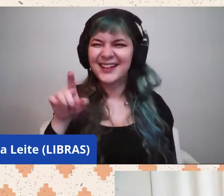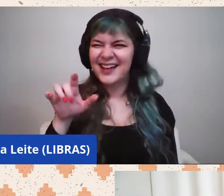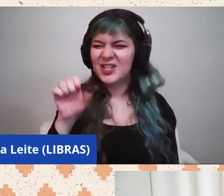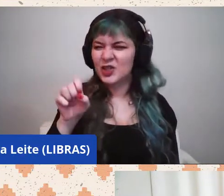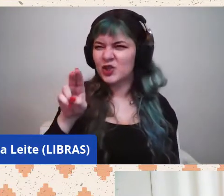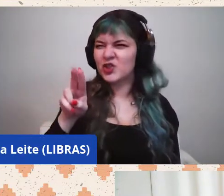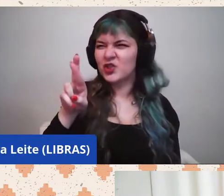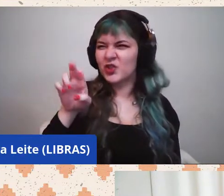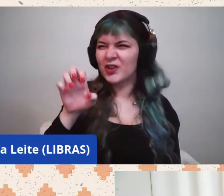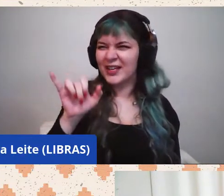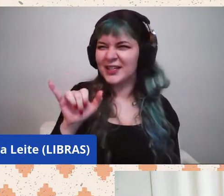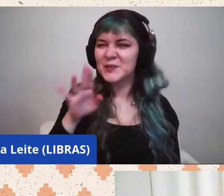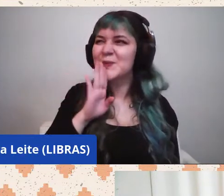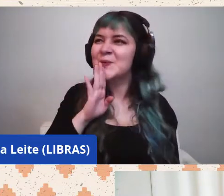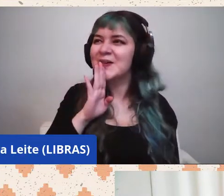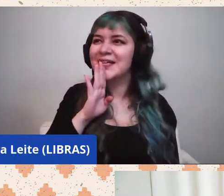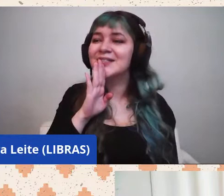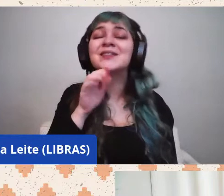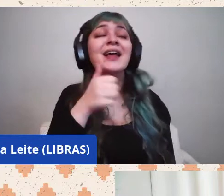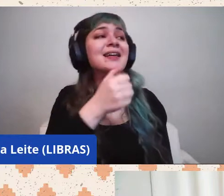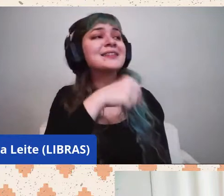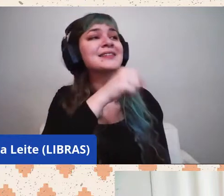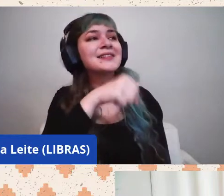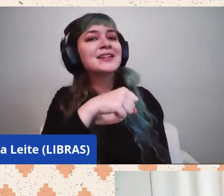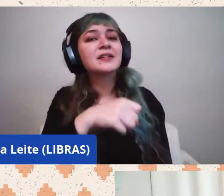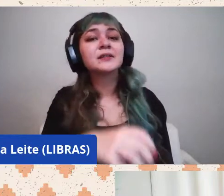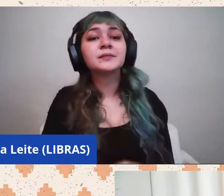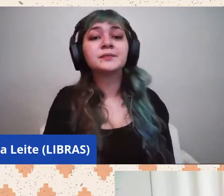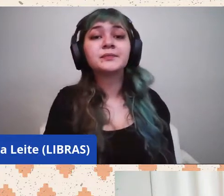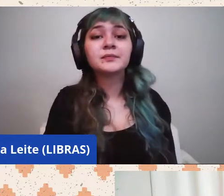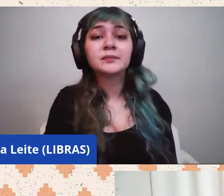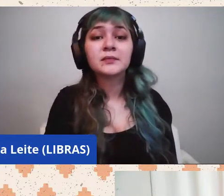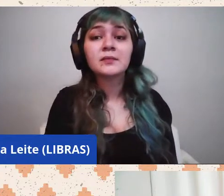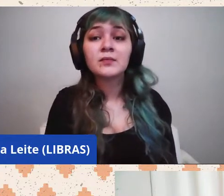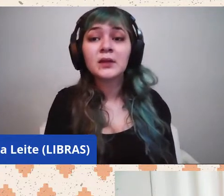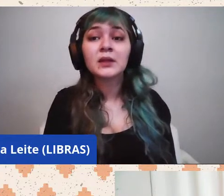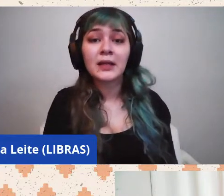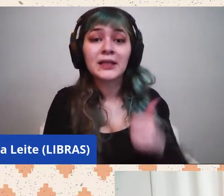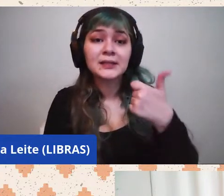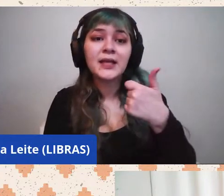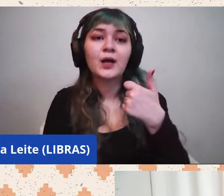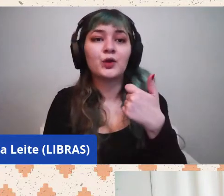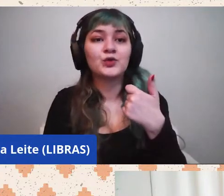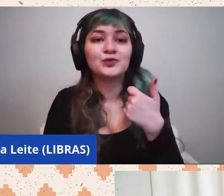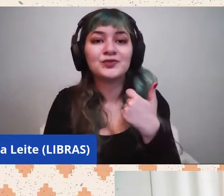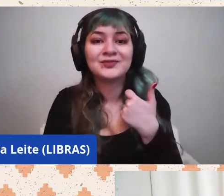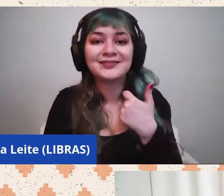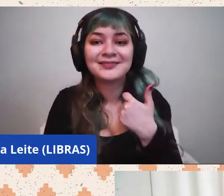Jefferson, Isso, não conheço Surrey, essa cidade. Surrey. Tá sem som. Surrey.